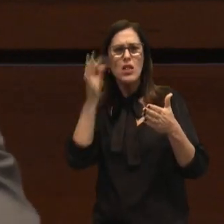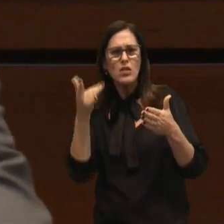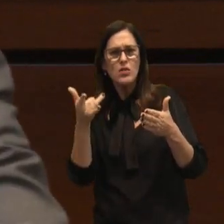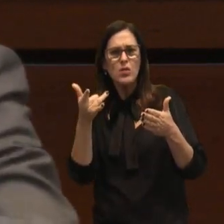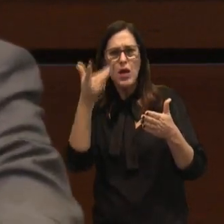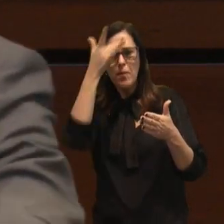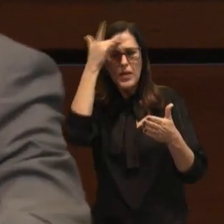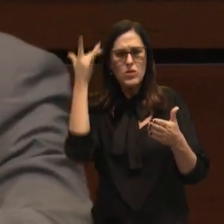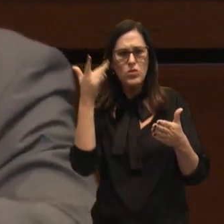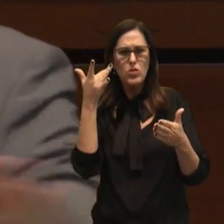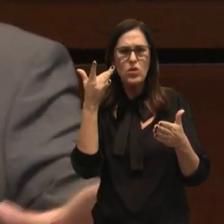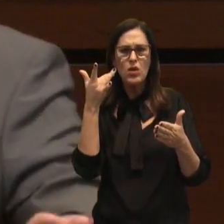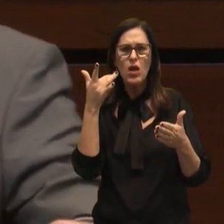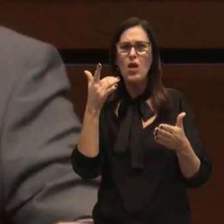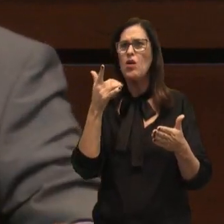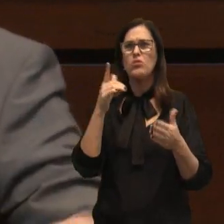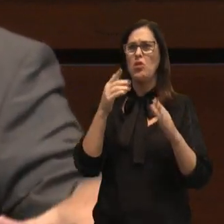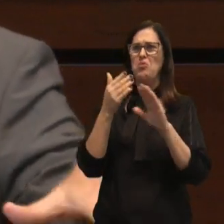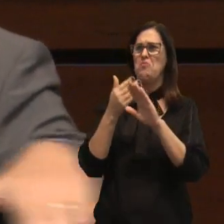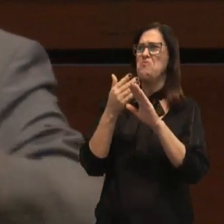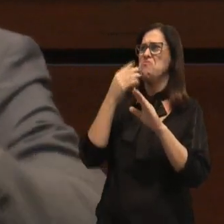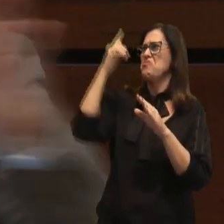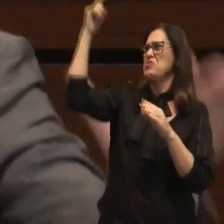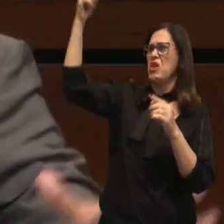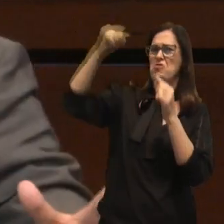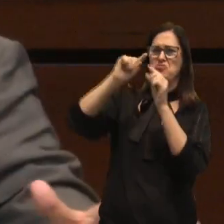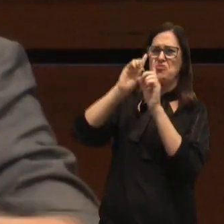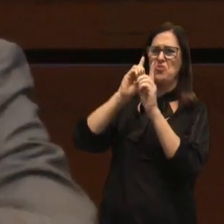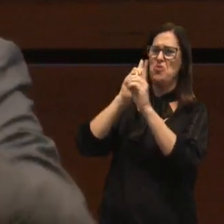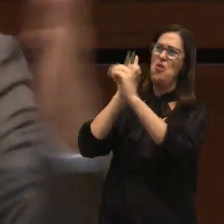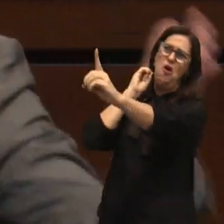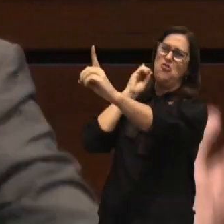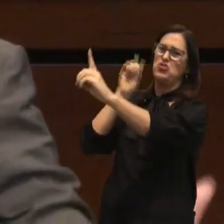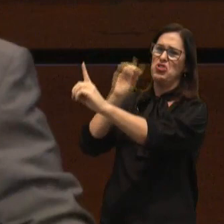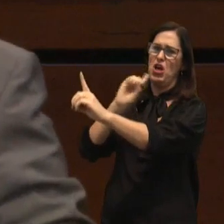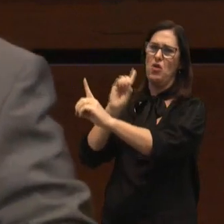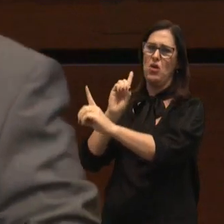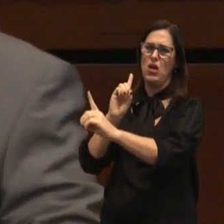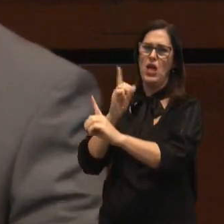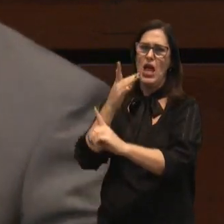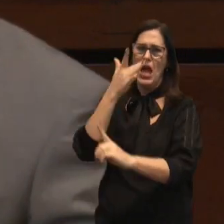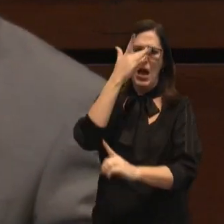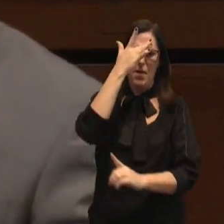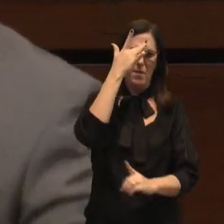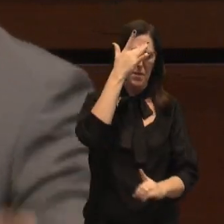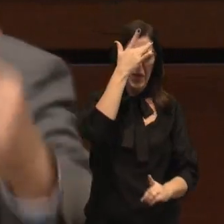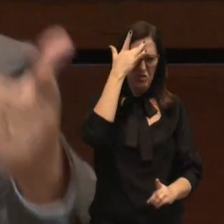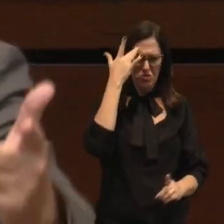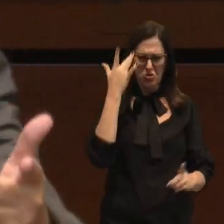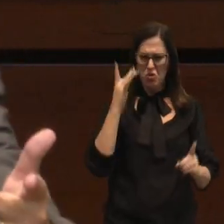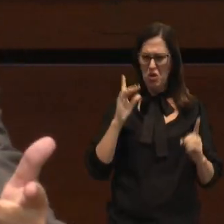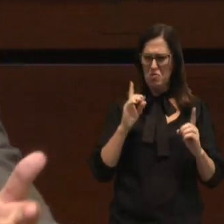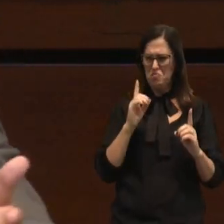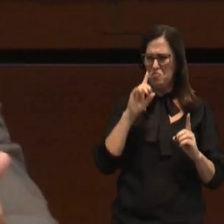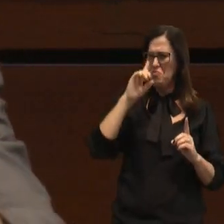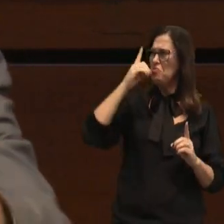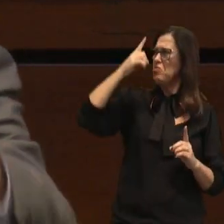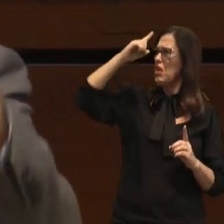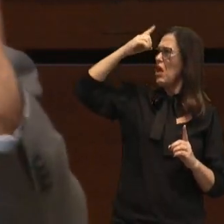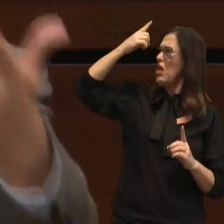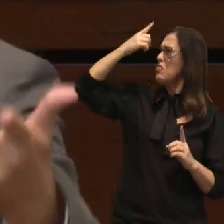que dizem que Deus não tem nada a ver com isso, que Deus está distante disto, que o homem está lançado à sua própria sorte, a negação da